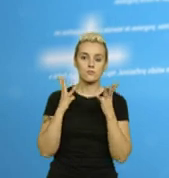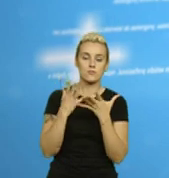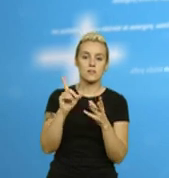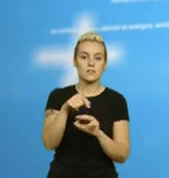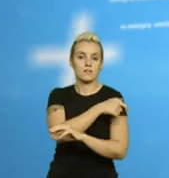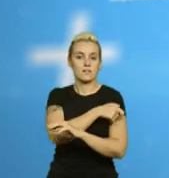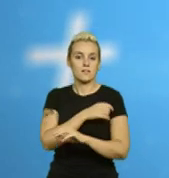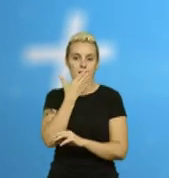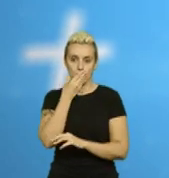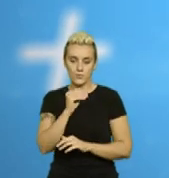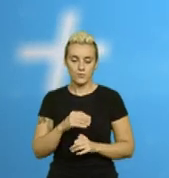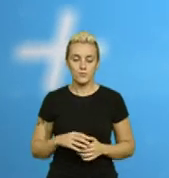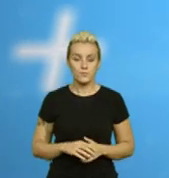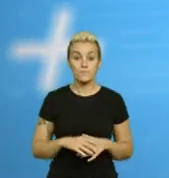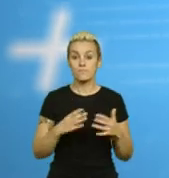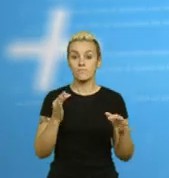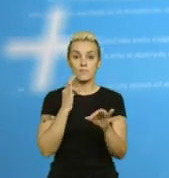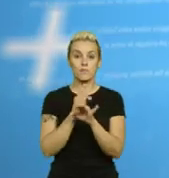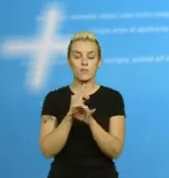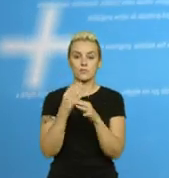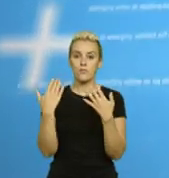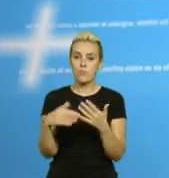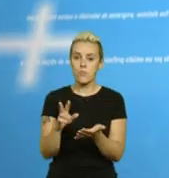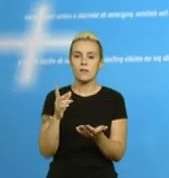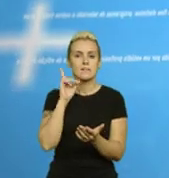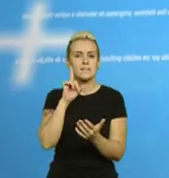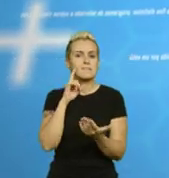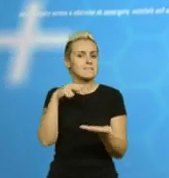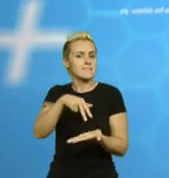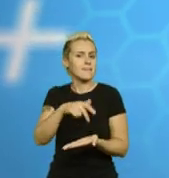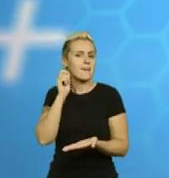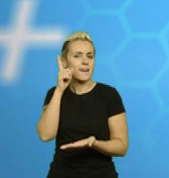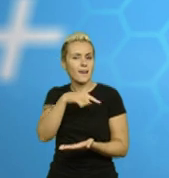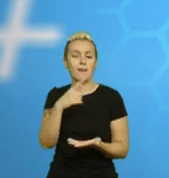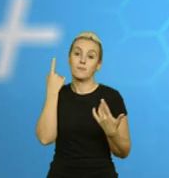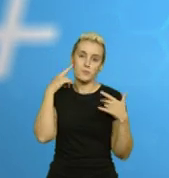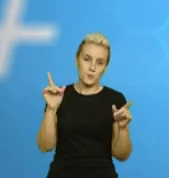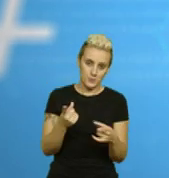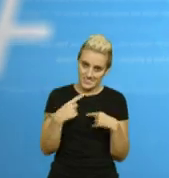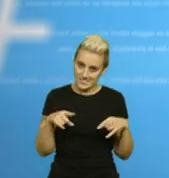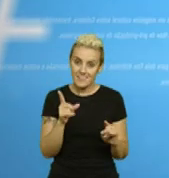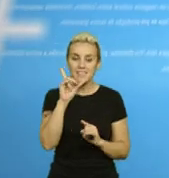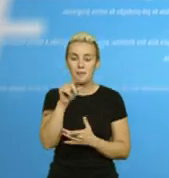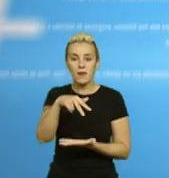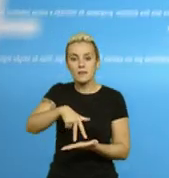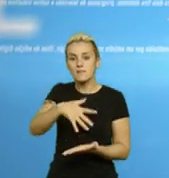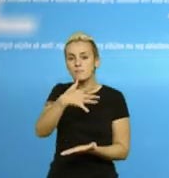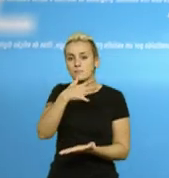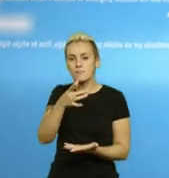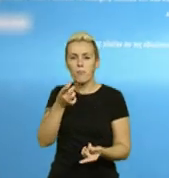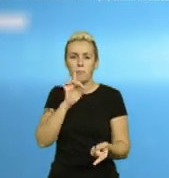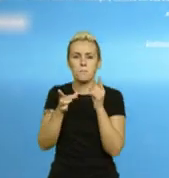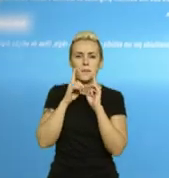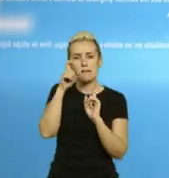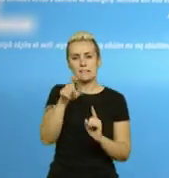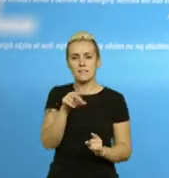e do representante dos estudantes é festa ficou também marcada por algumas atuações musicais e um momento com o